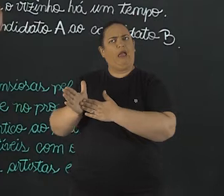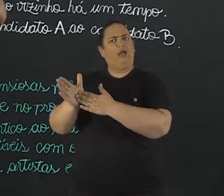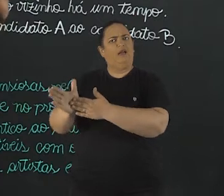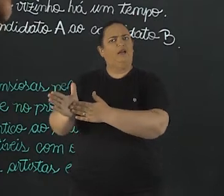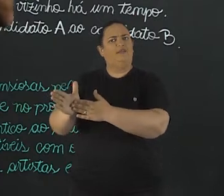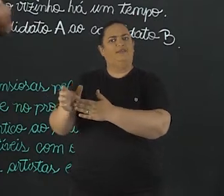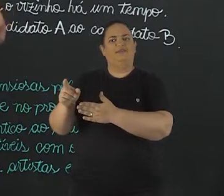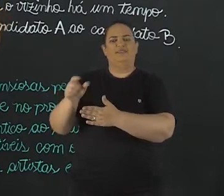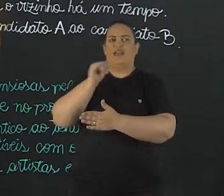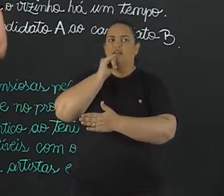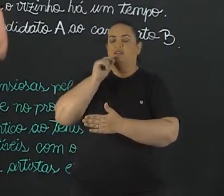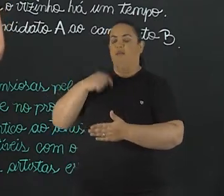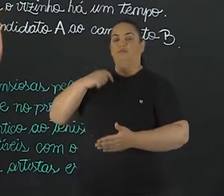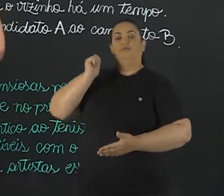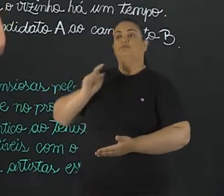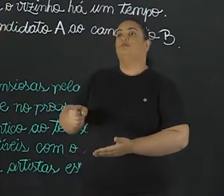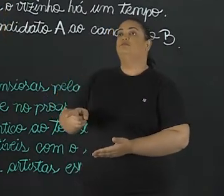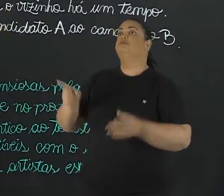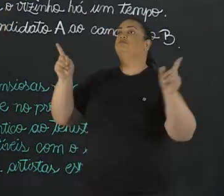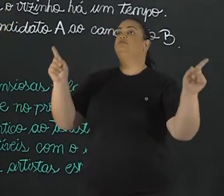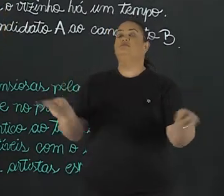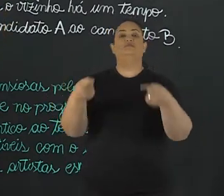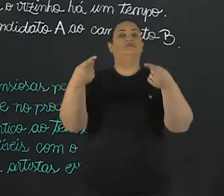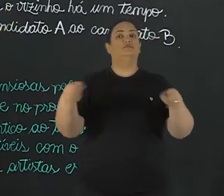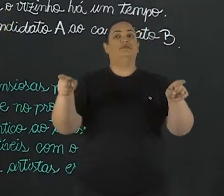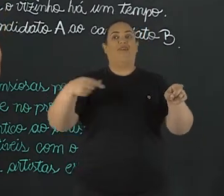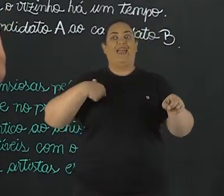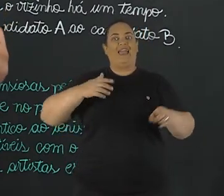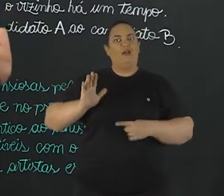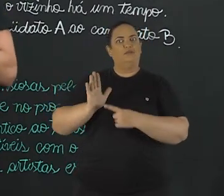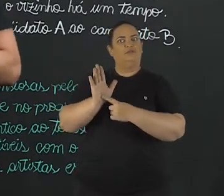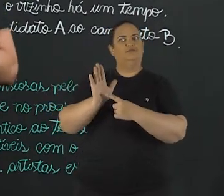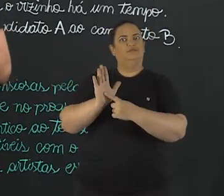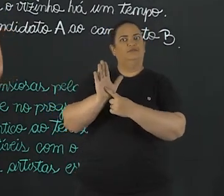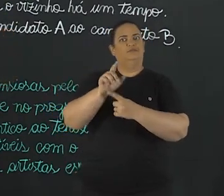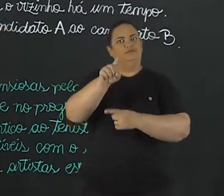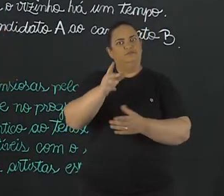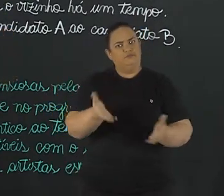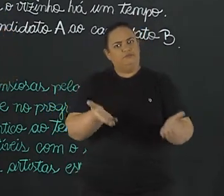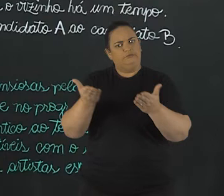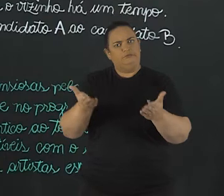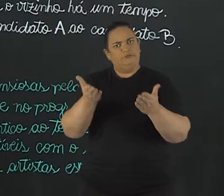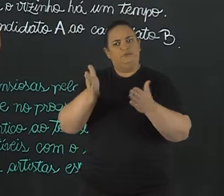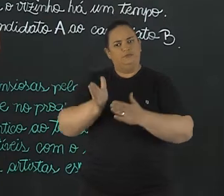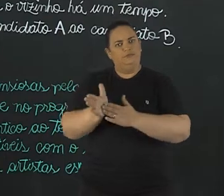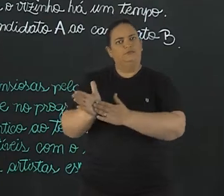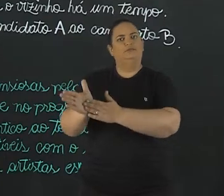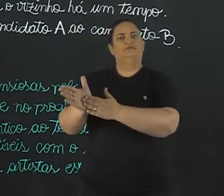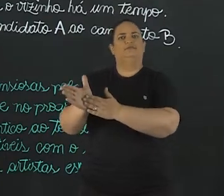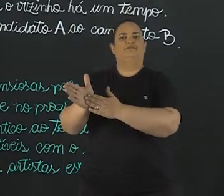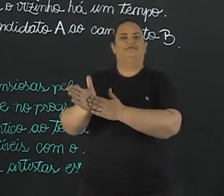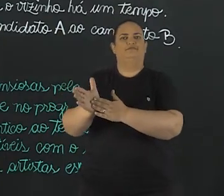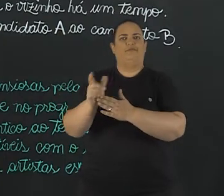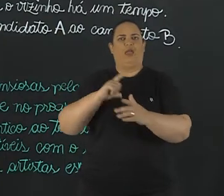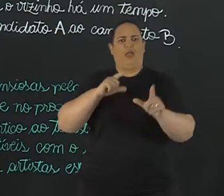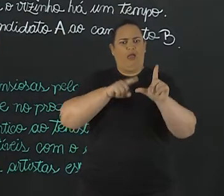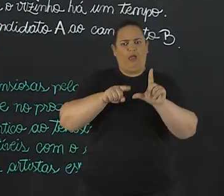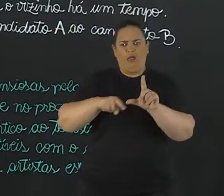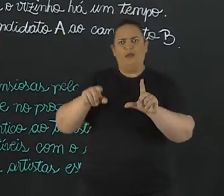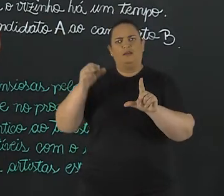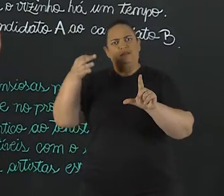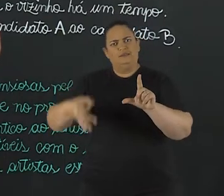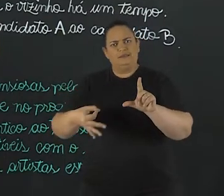maestro está ali guiando uma orquestra para trabalhar corretamente, seguindo o ritmo adequado, as notas. Do ponto de